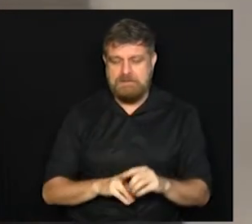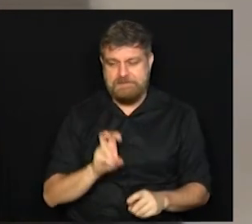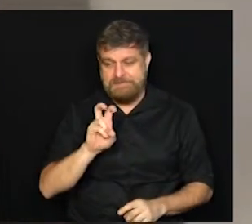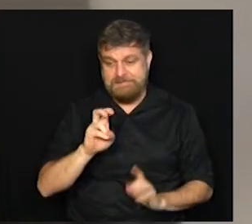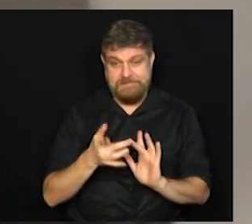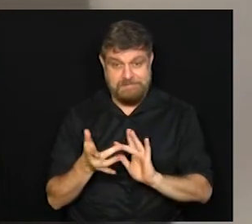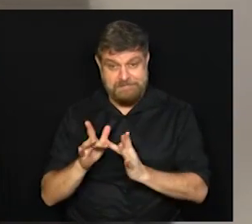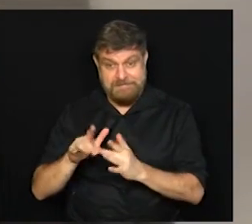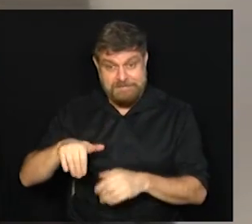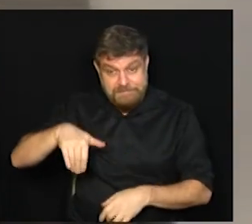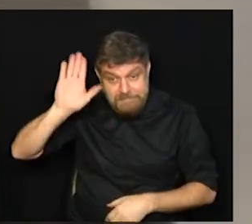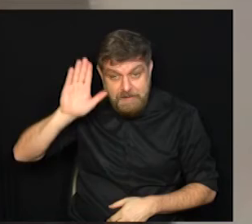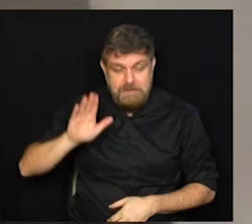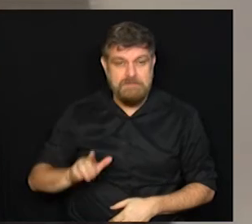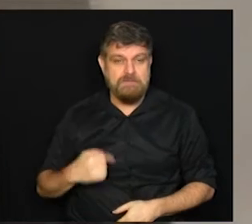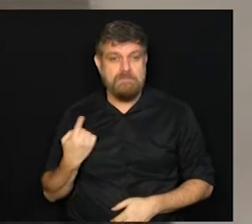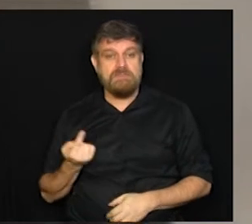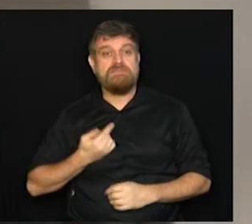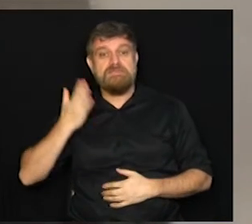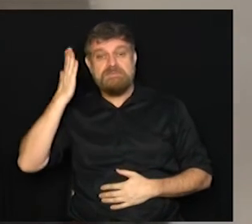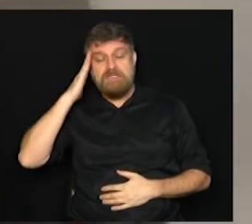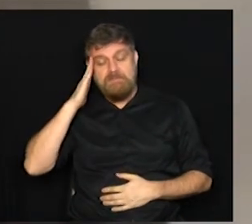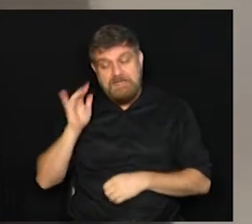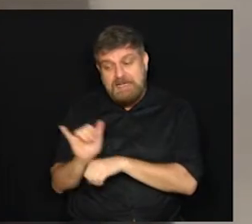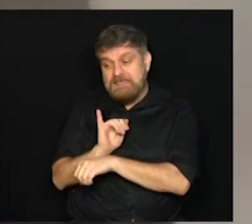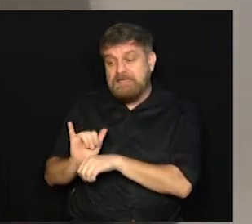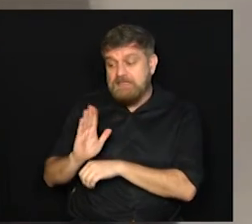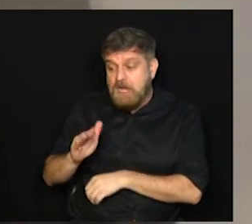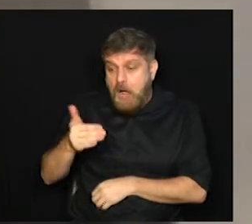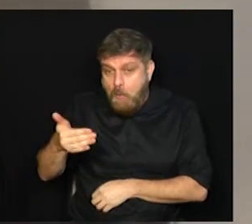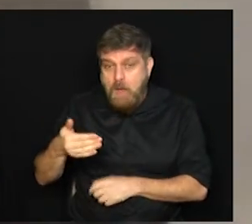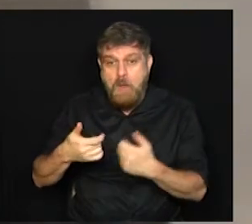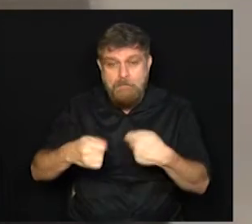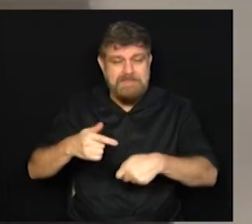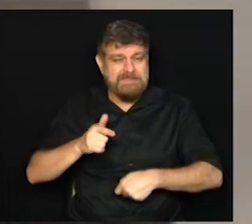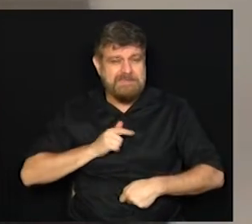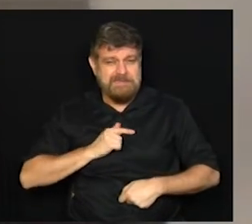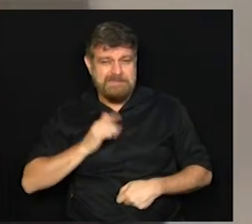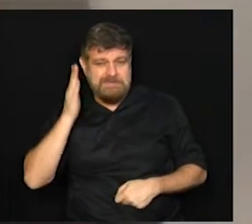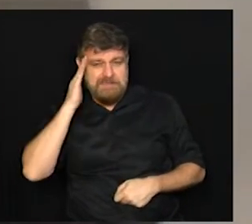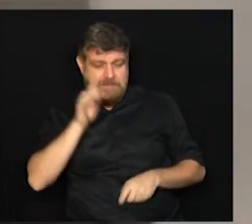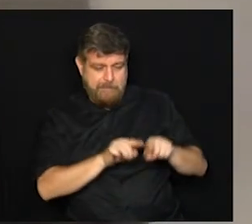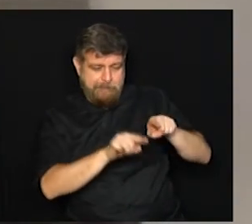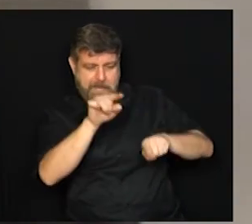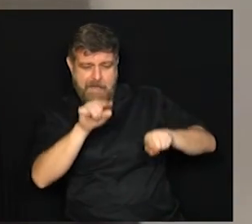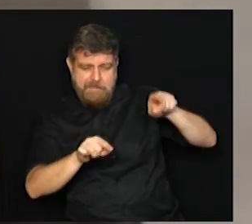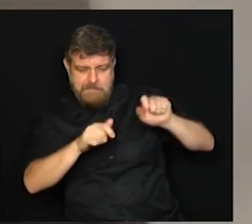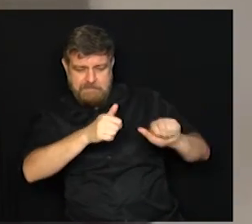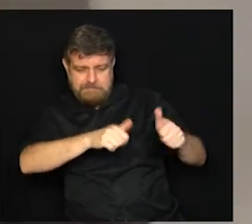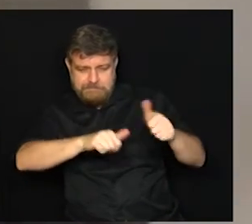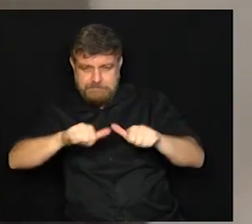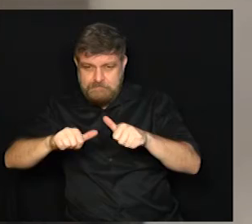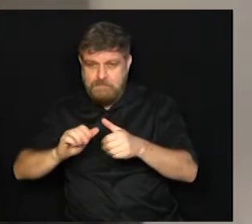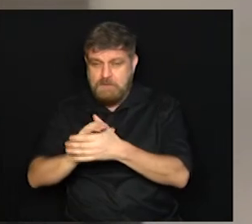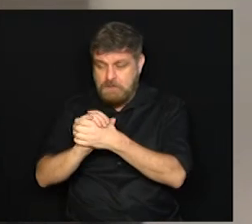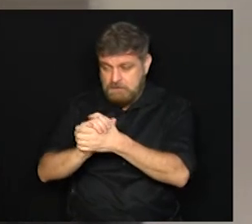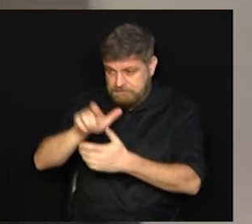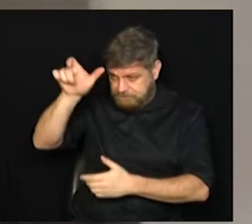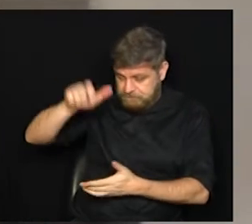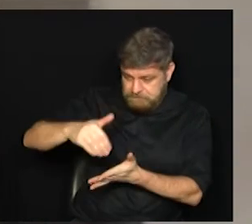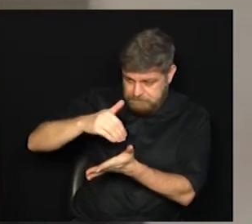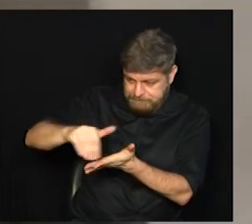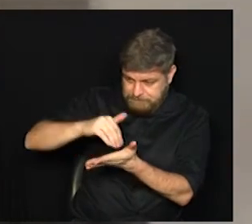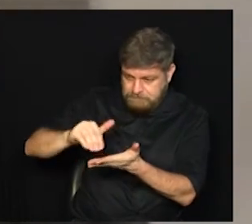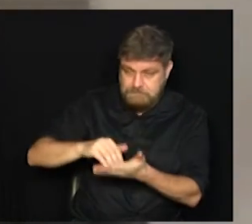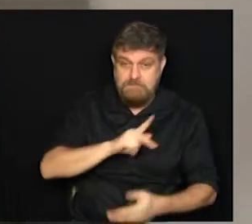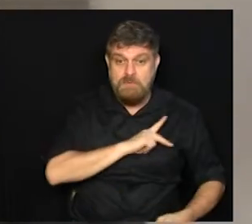gente tenha certeza de qual ação que vai tomar, precisa ter essa medição que parabenizo desde já você e o Ayrton têm